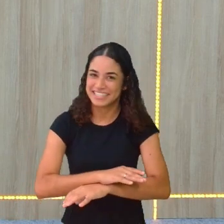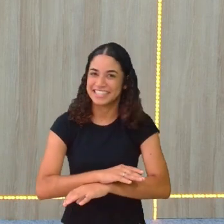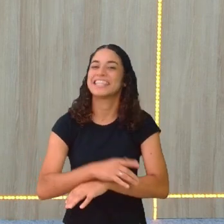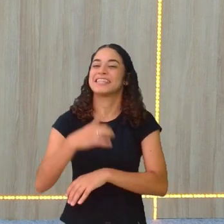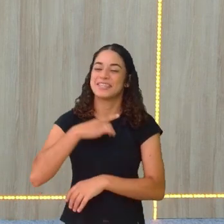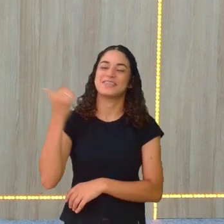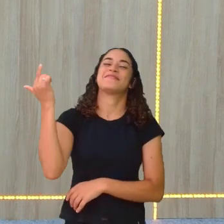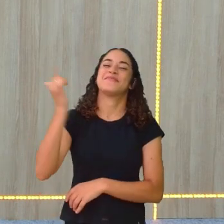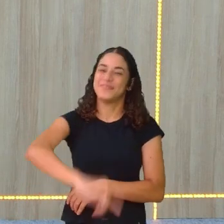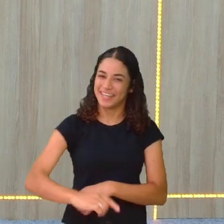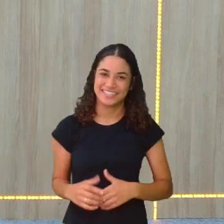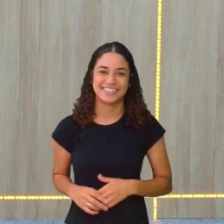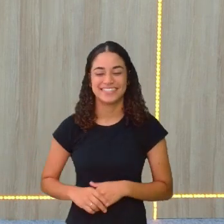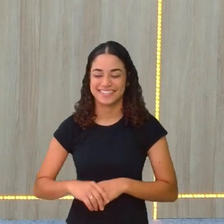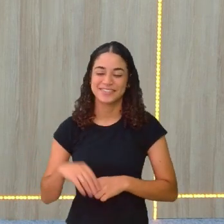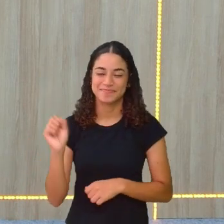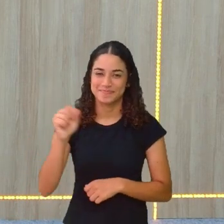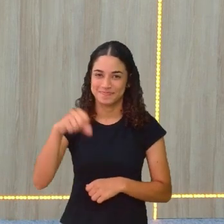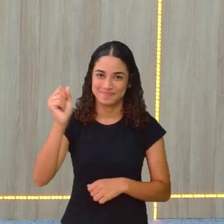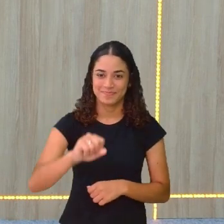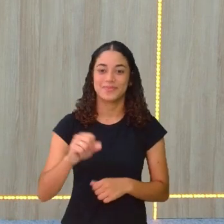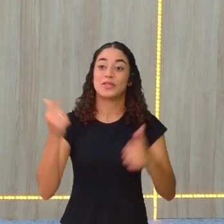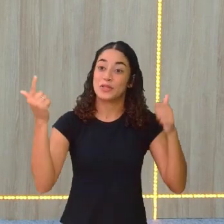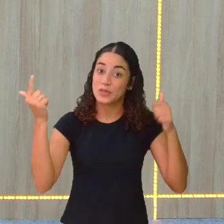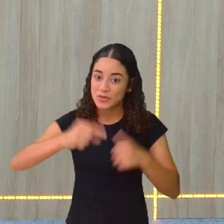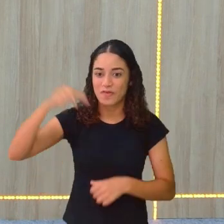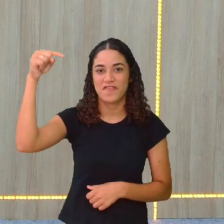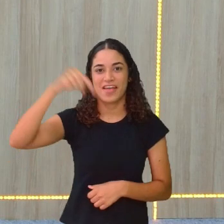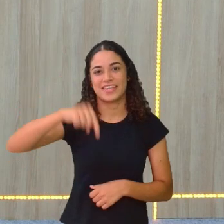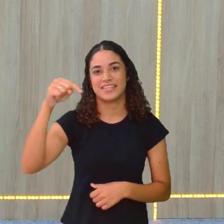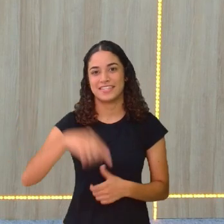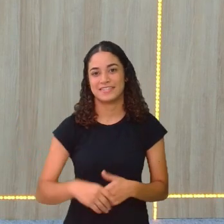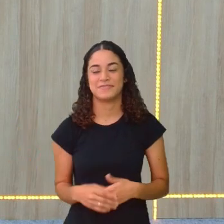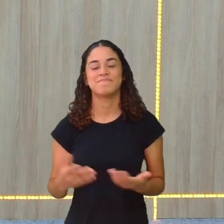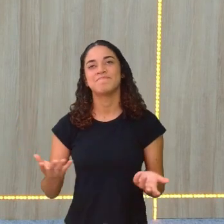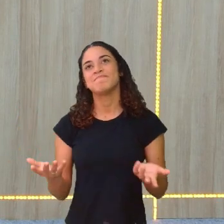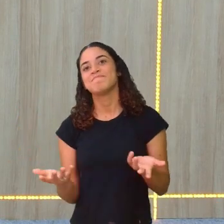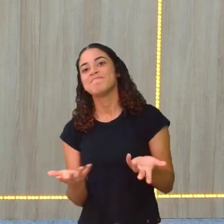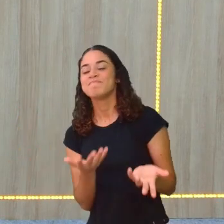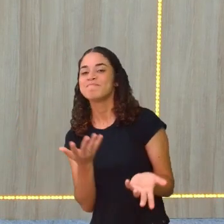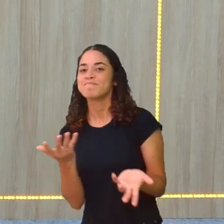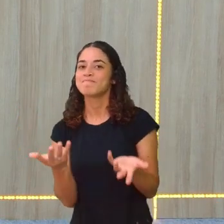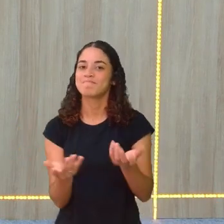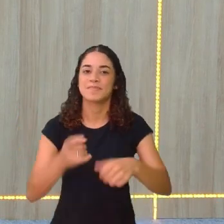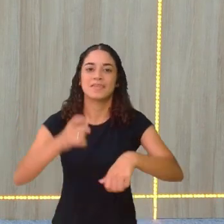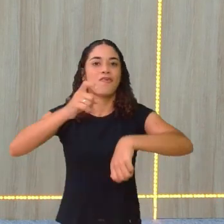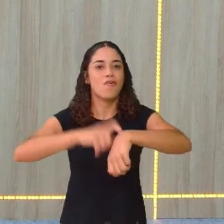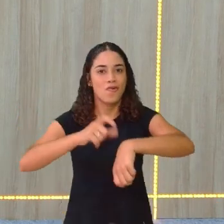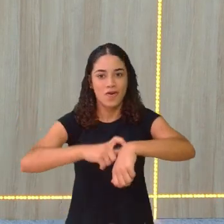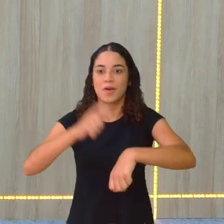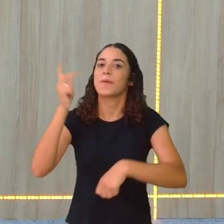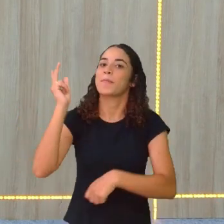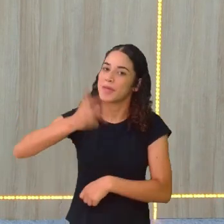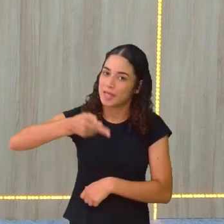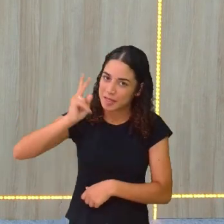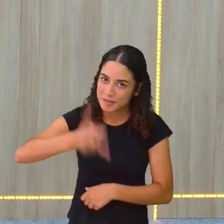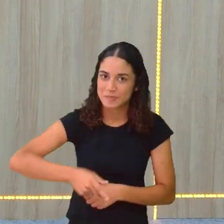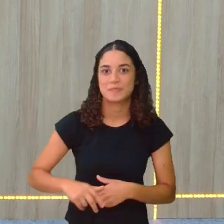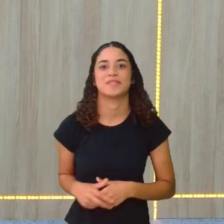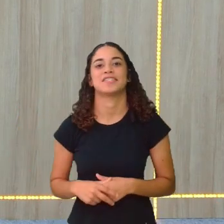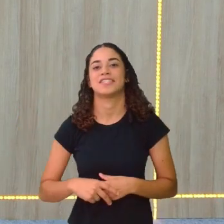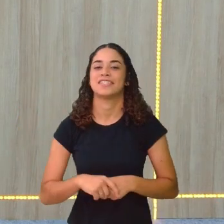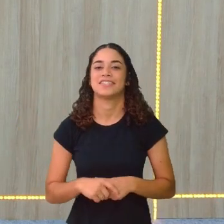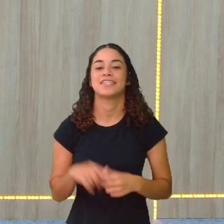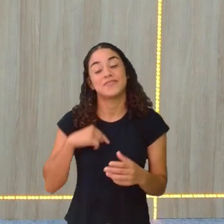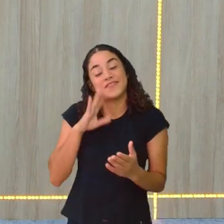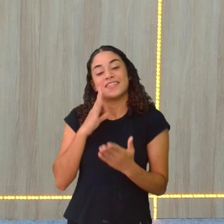não. Ano que vem a gente está aqui de novo, nesse mesmo horário. Acredito, né,